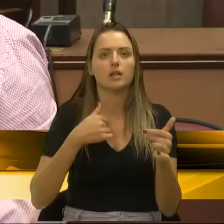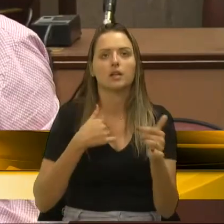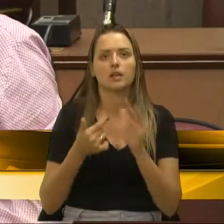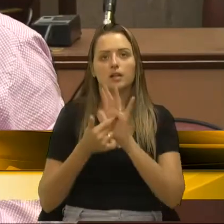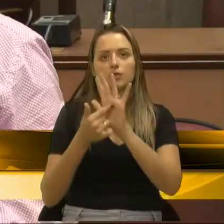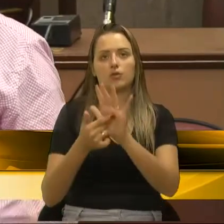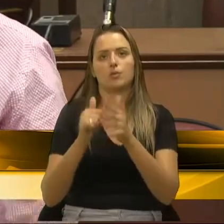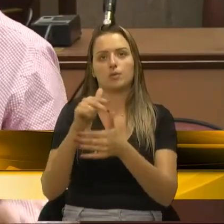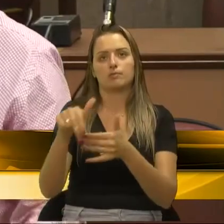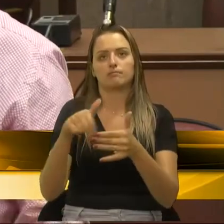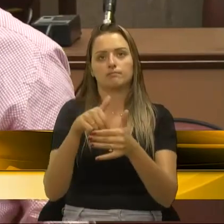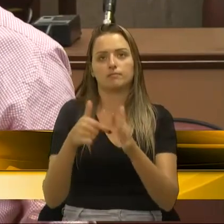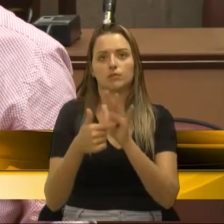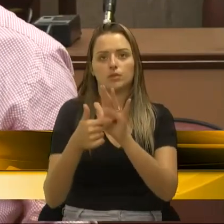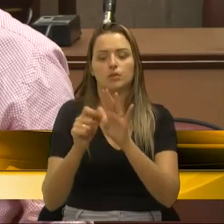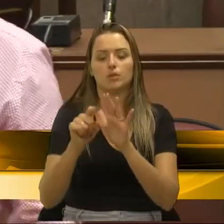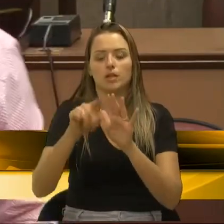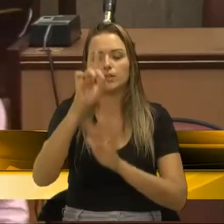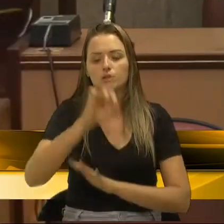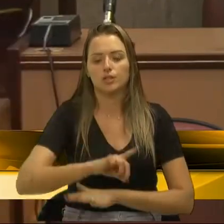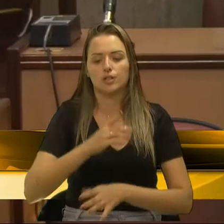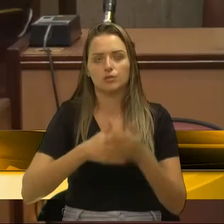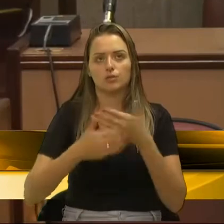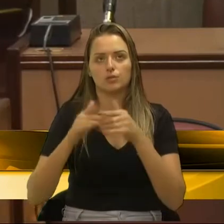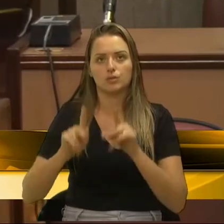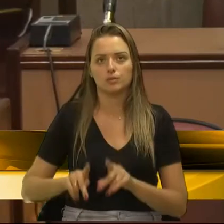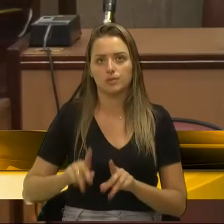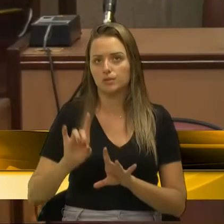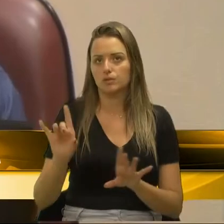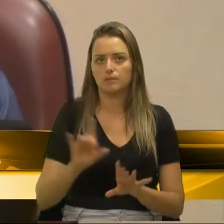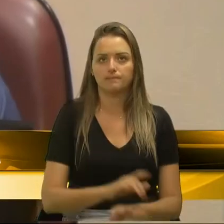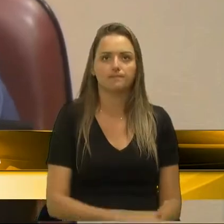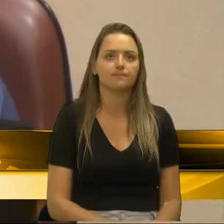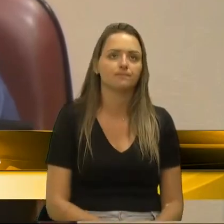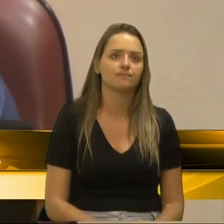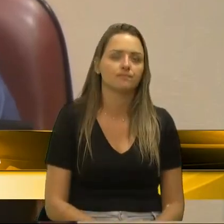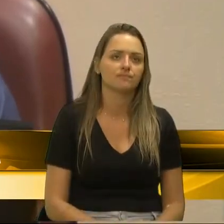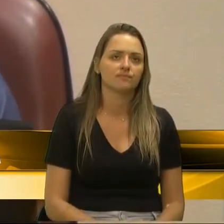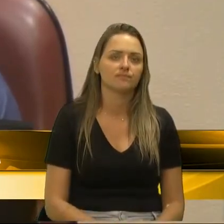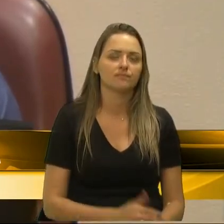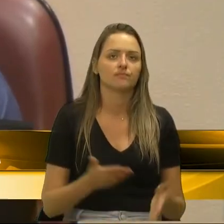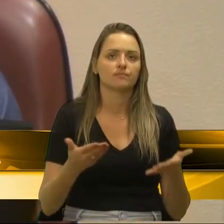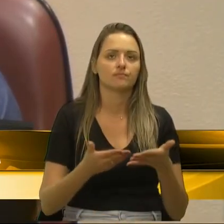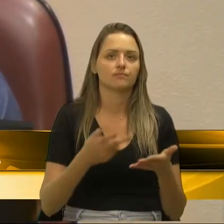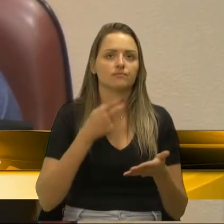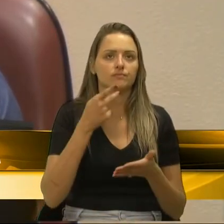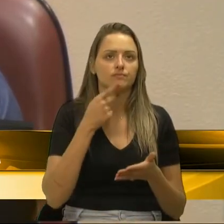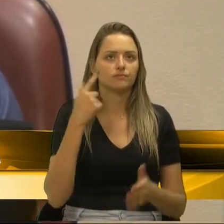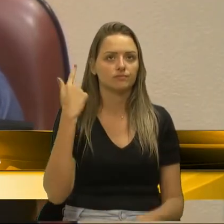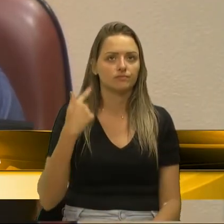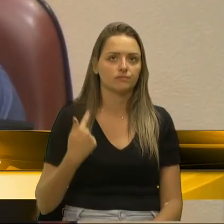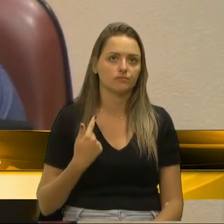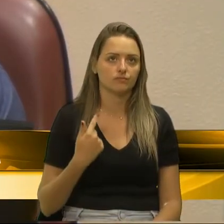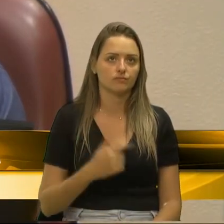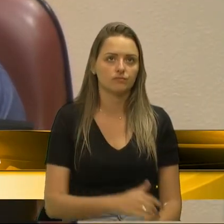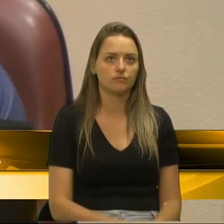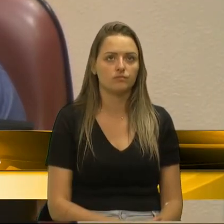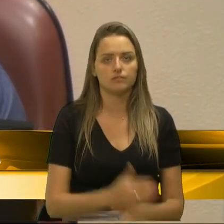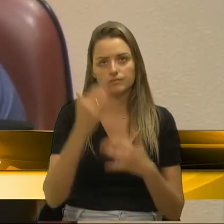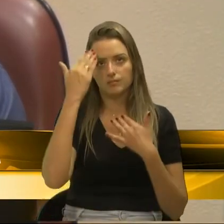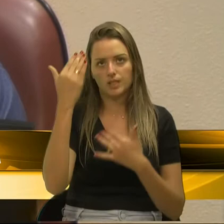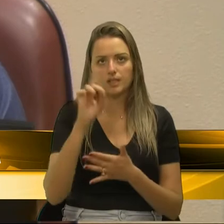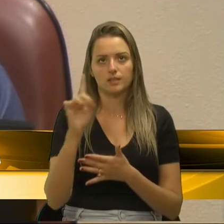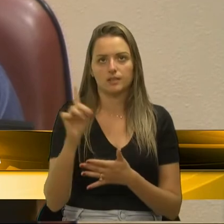vir aqui mostrar aquilo que é de direito da população. Era isso. Com a palavra a vereadora Gladys Frisso. Abre